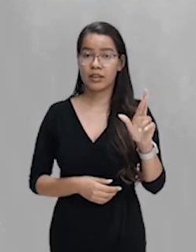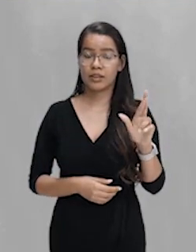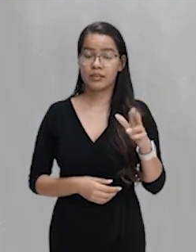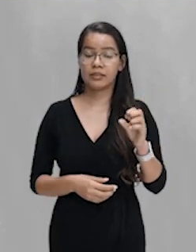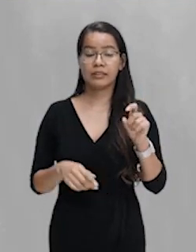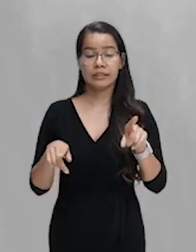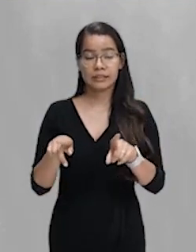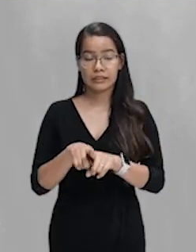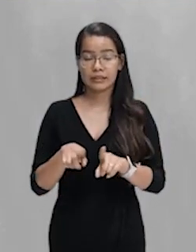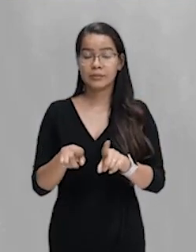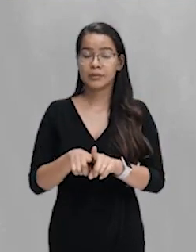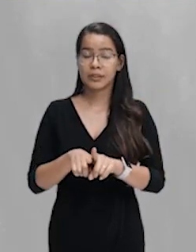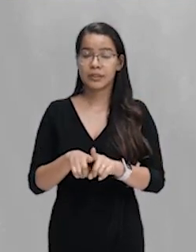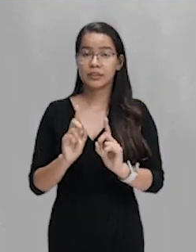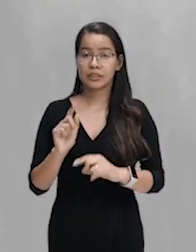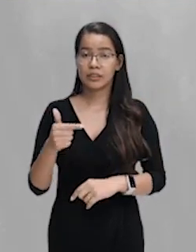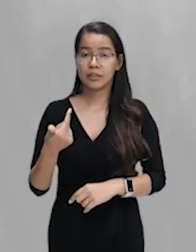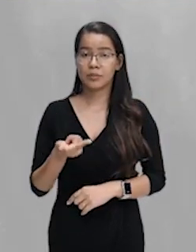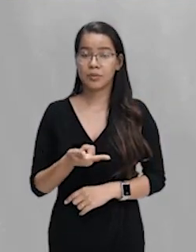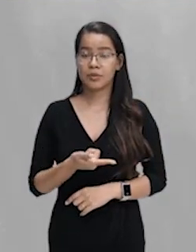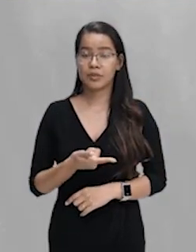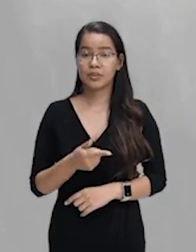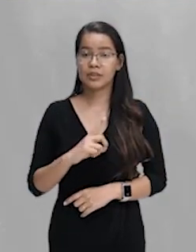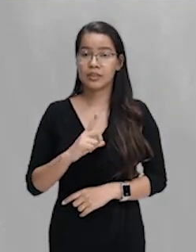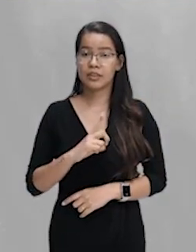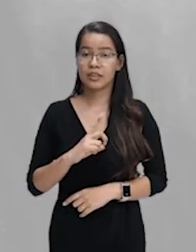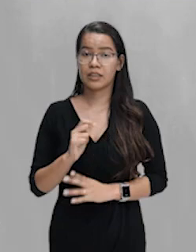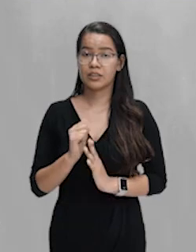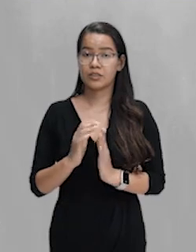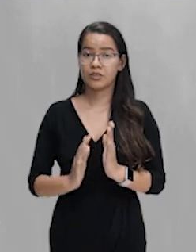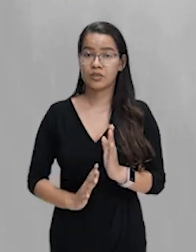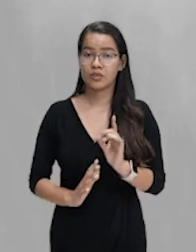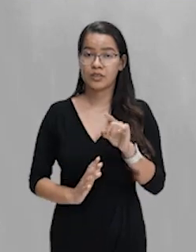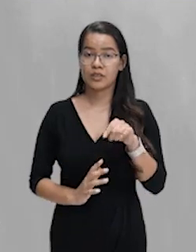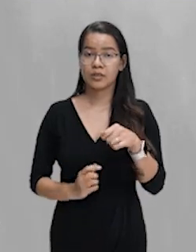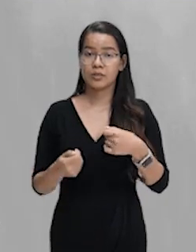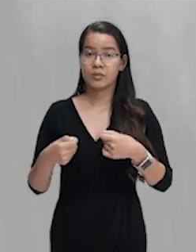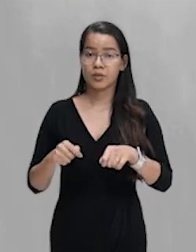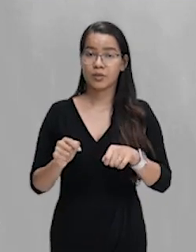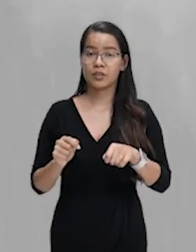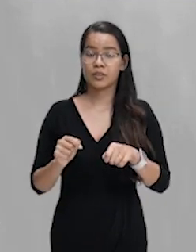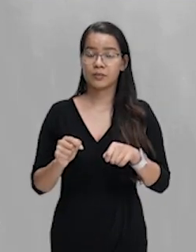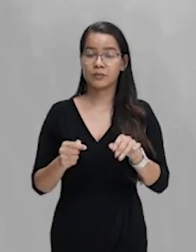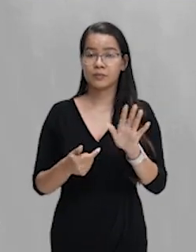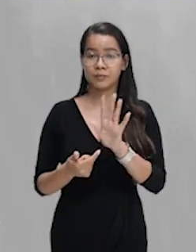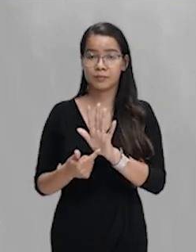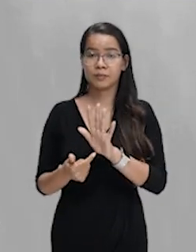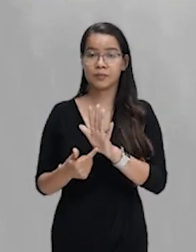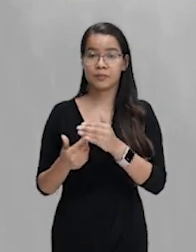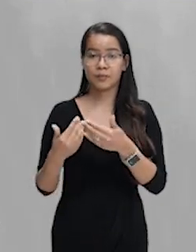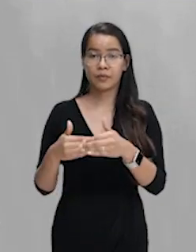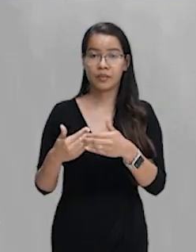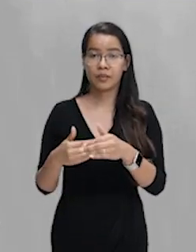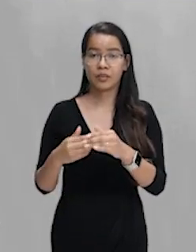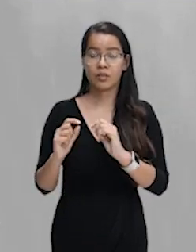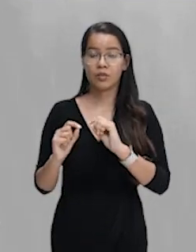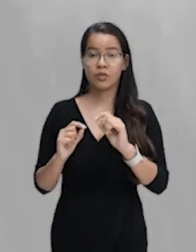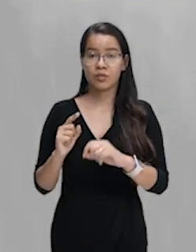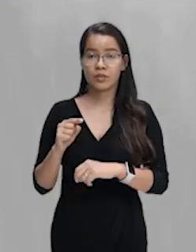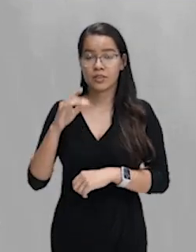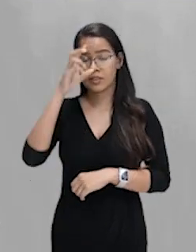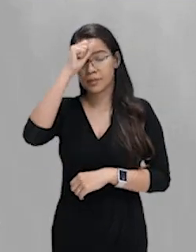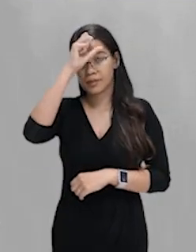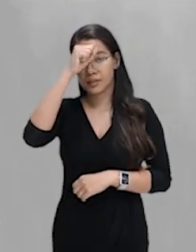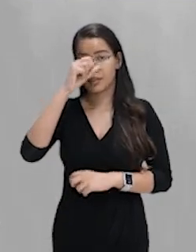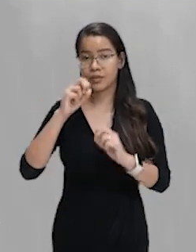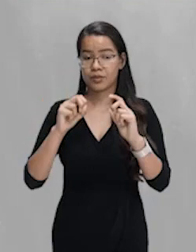E também, depois, tem alguns exercícios que vocês vão poder colocar à prova o que vocês